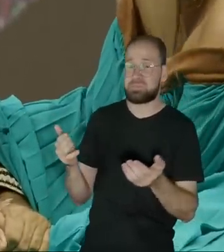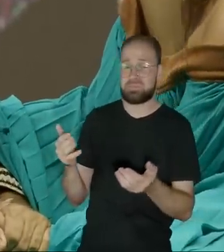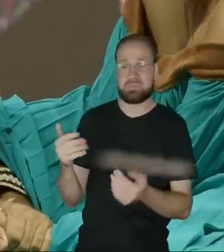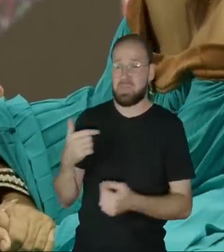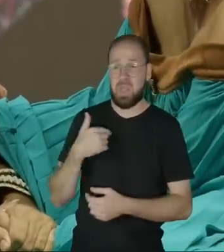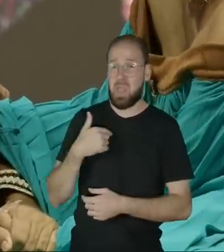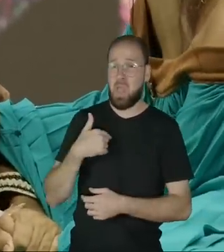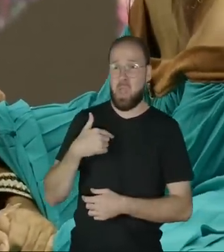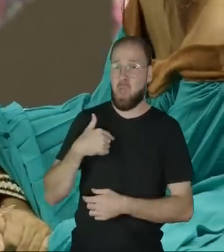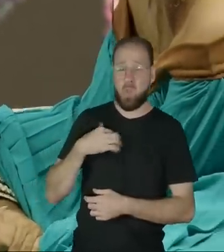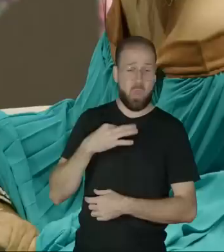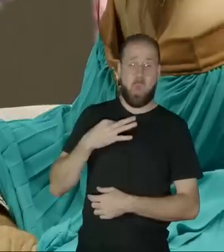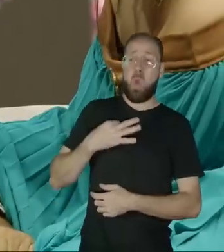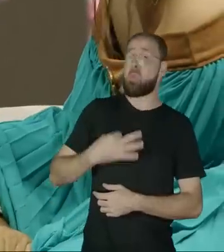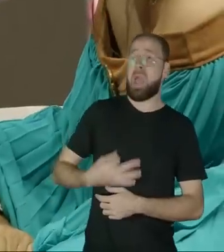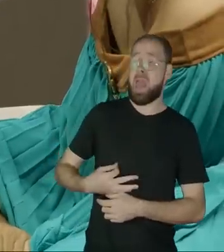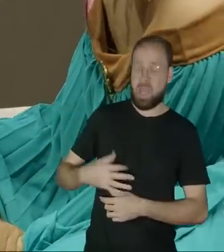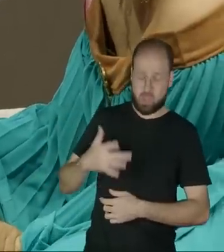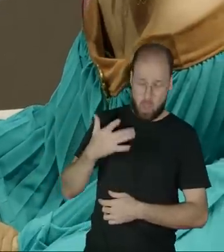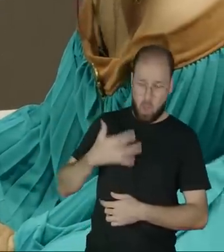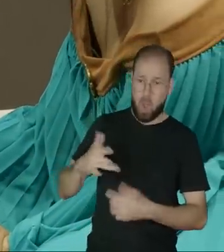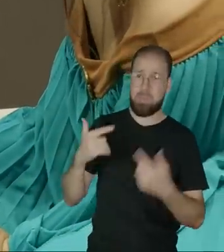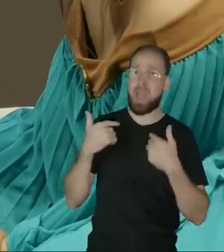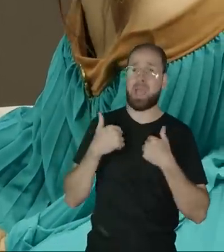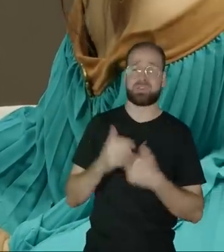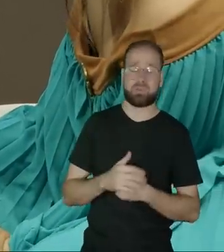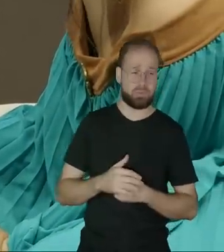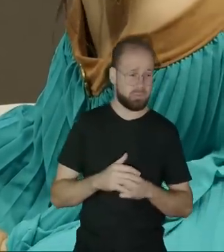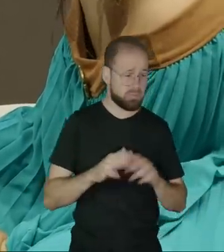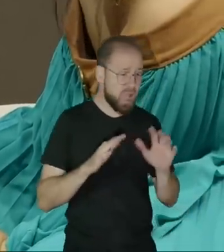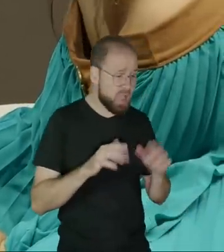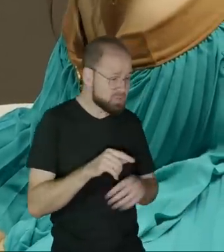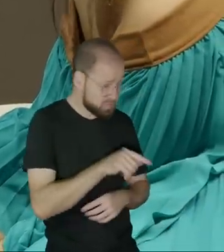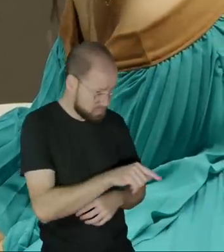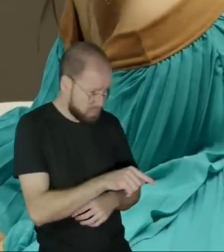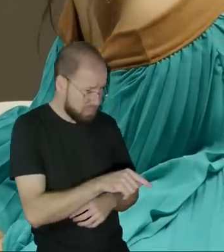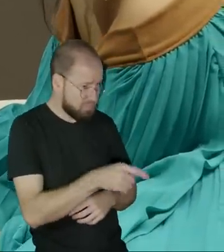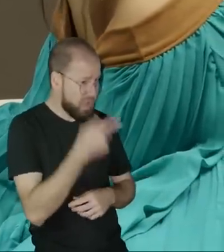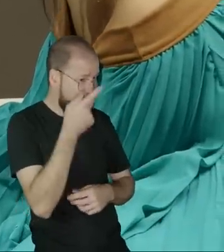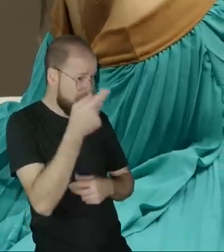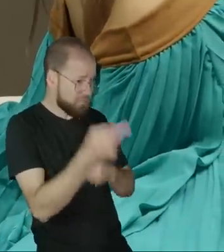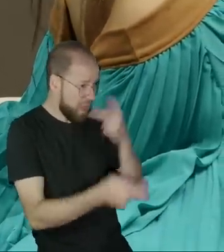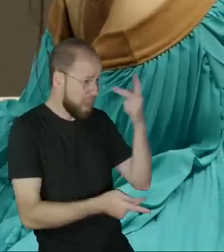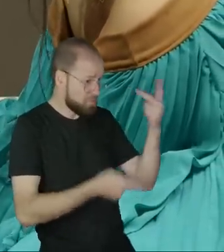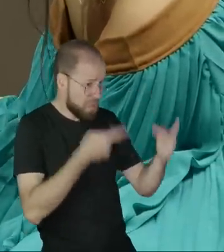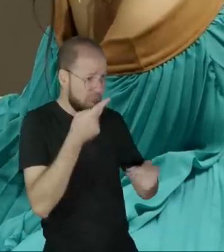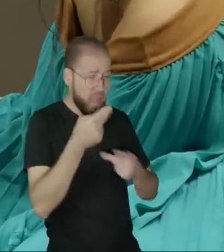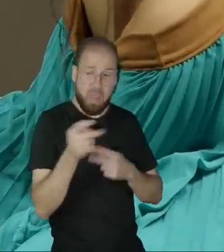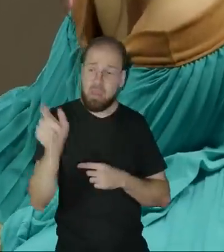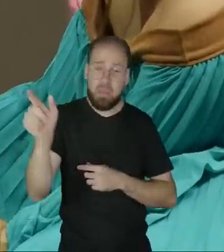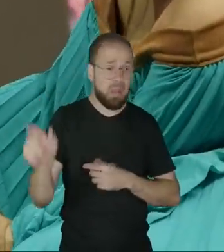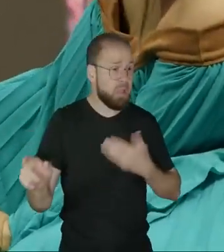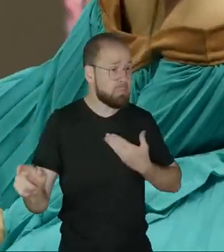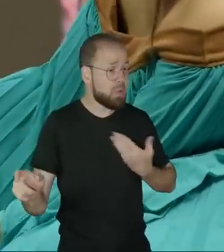não mereço compaixão. Quem é este amigo de que tanto padece?